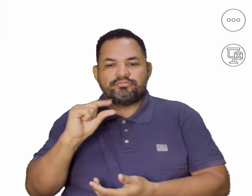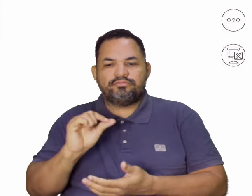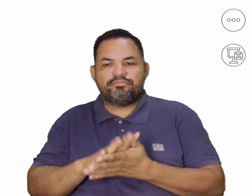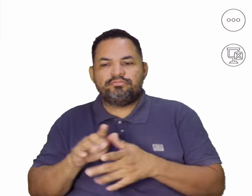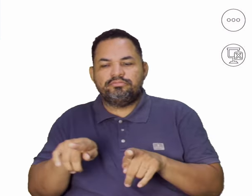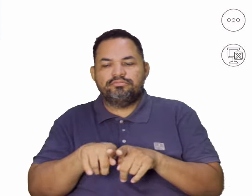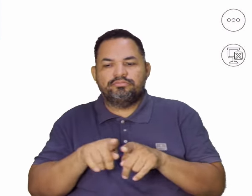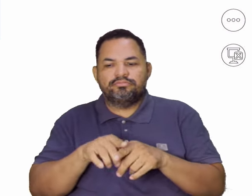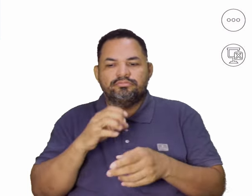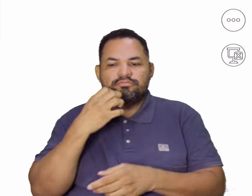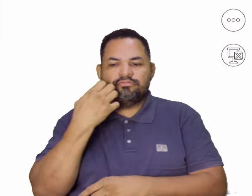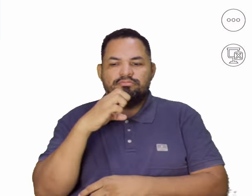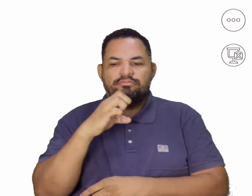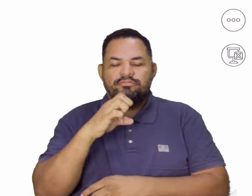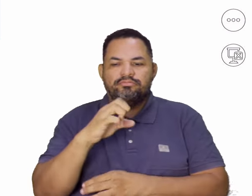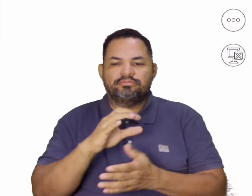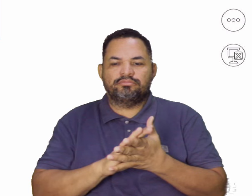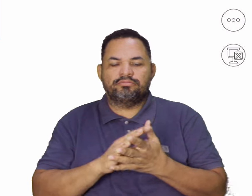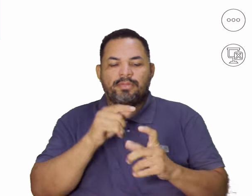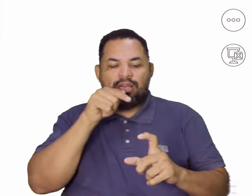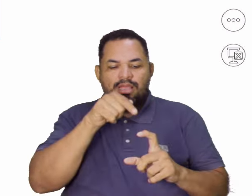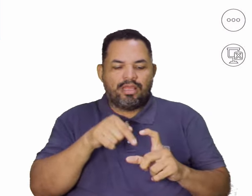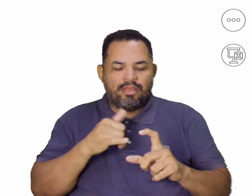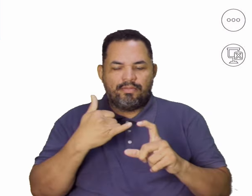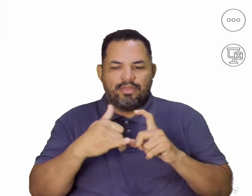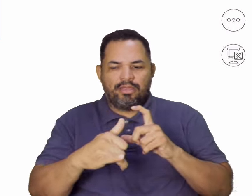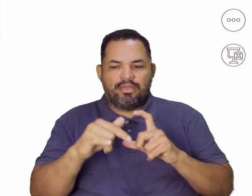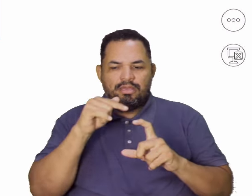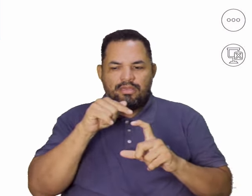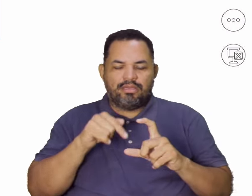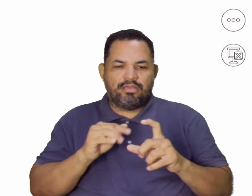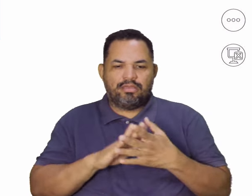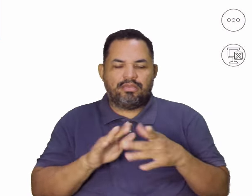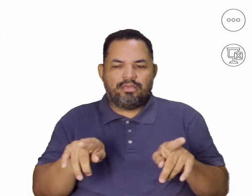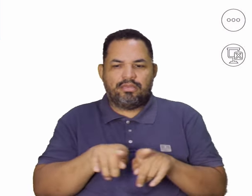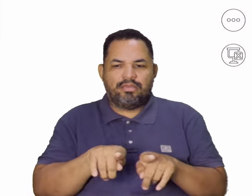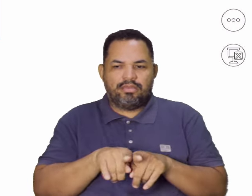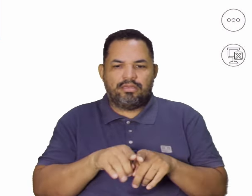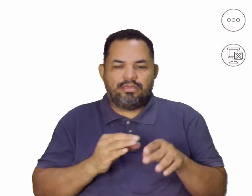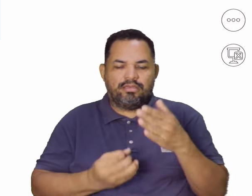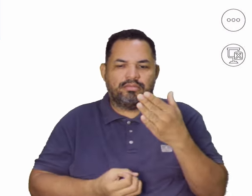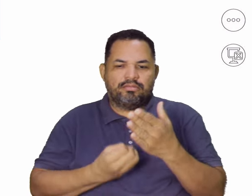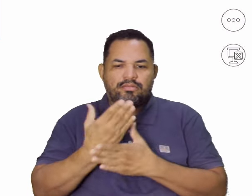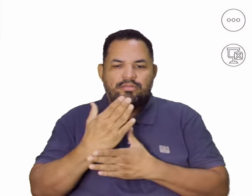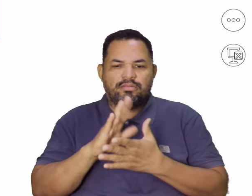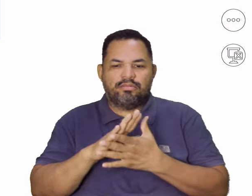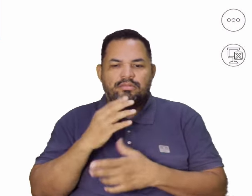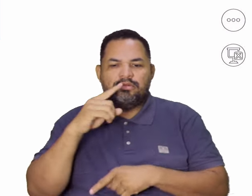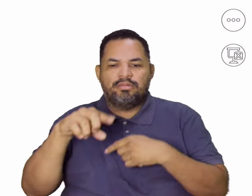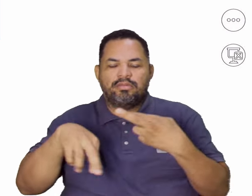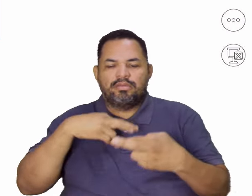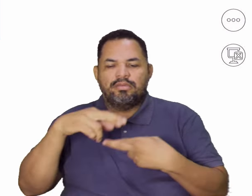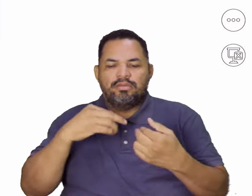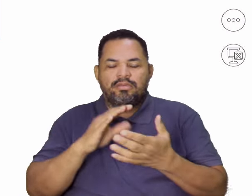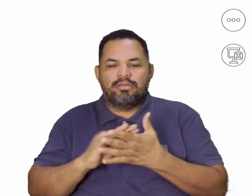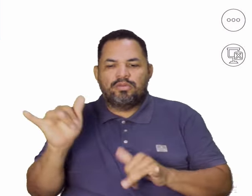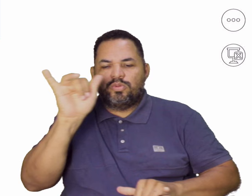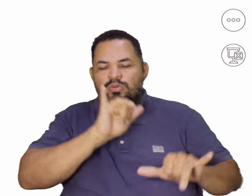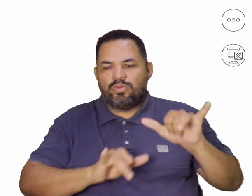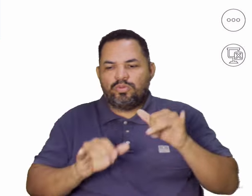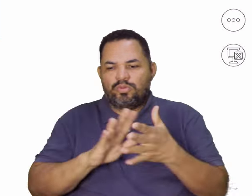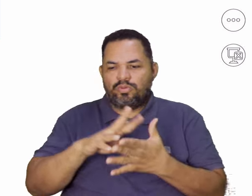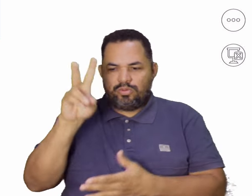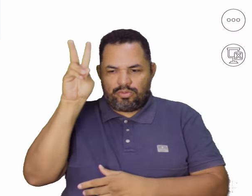produção de corrente elétrica que nós chamamos de pilha e através da corrente elétrica gerando reações químicas nós chamamos de eletrólises